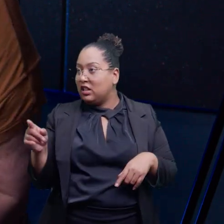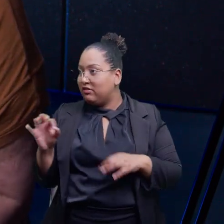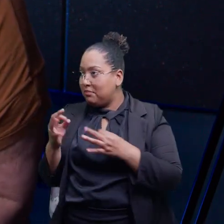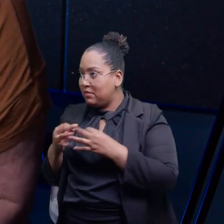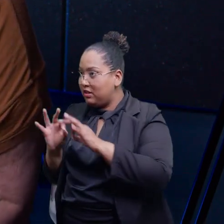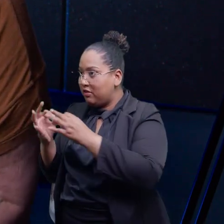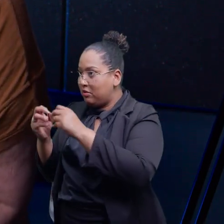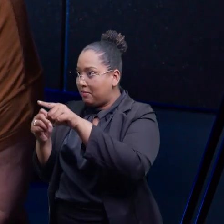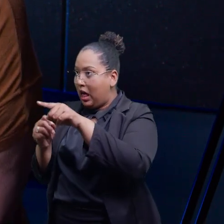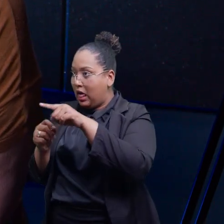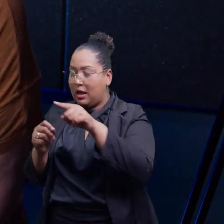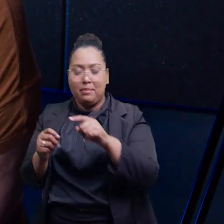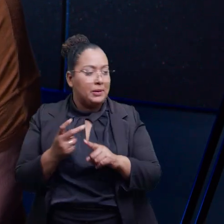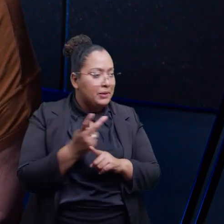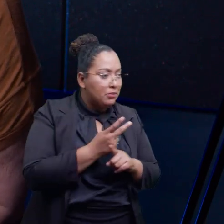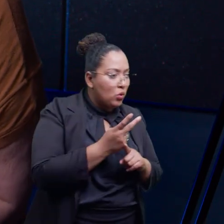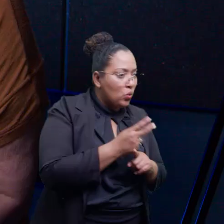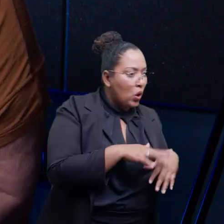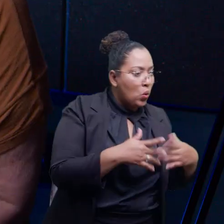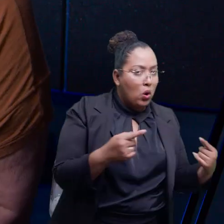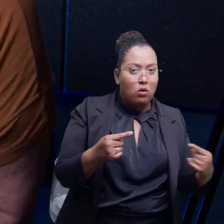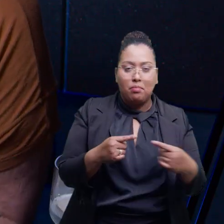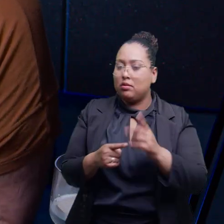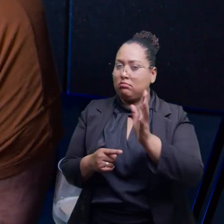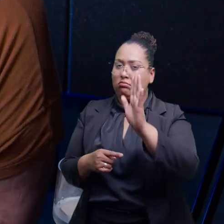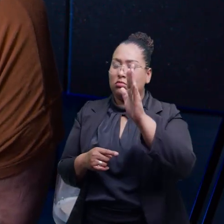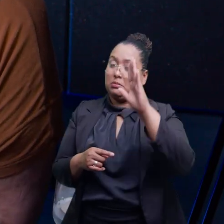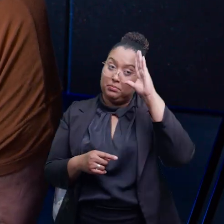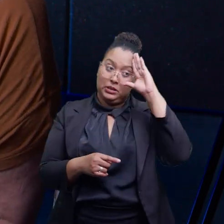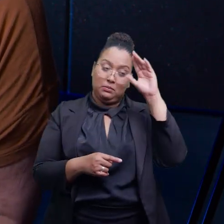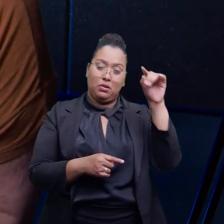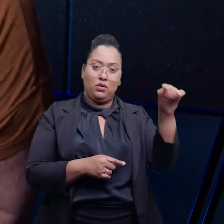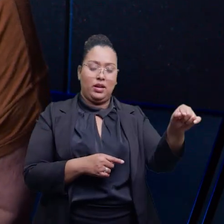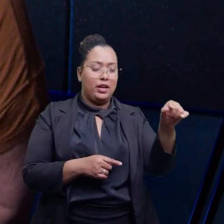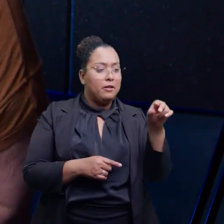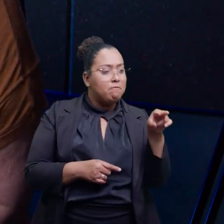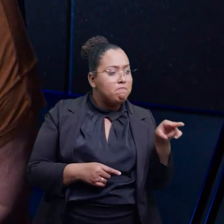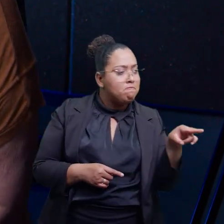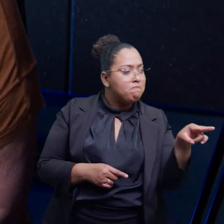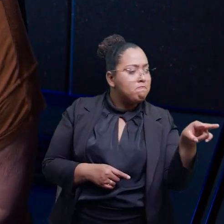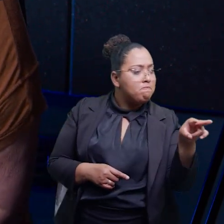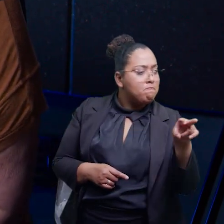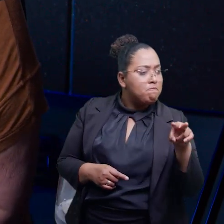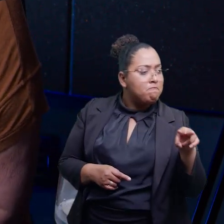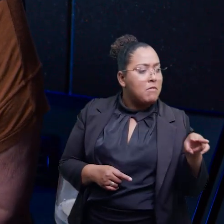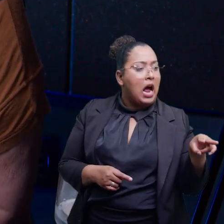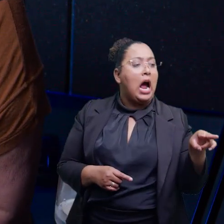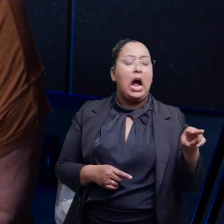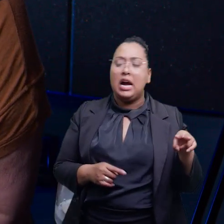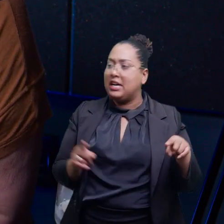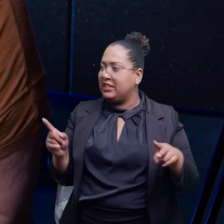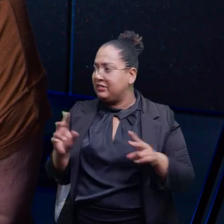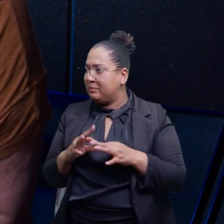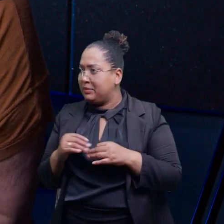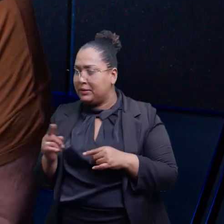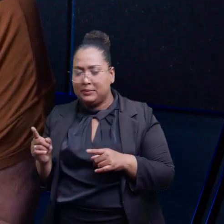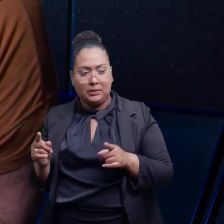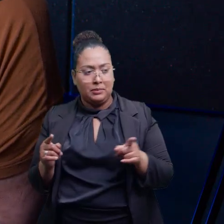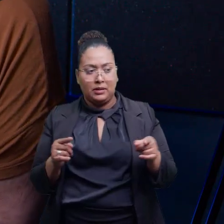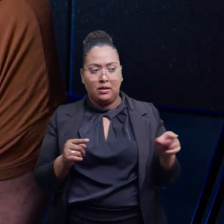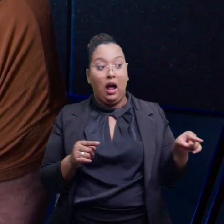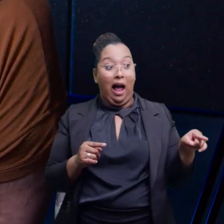né? O centro da adoção é a criança ou adolescente. Então, esse desafio de encontrar a